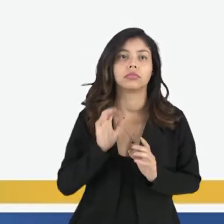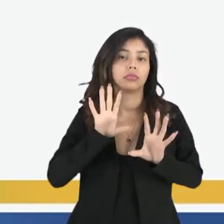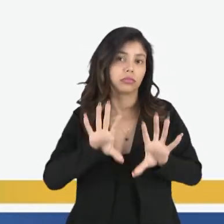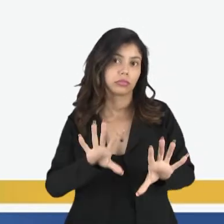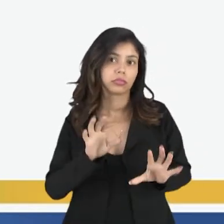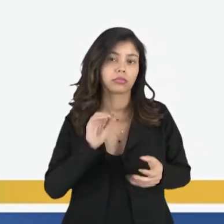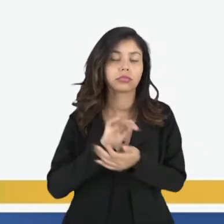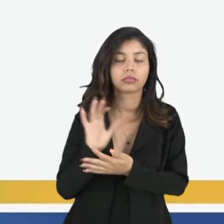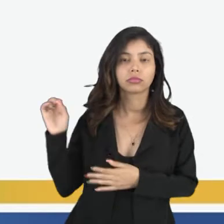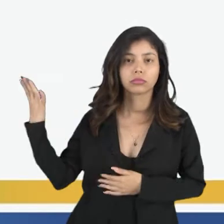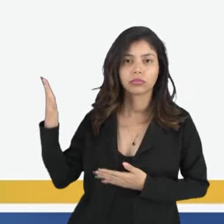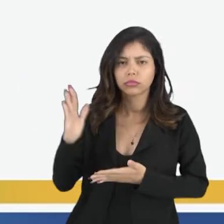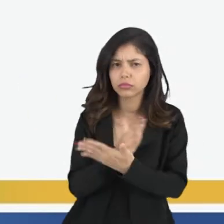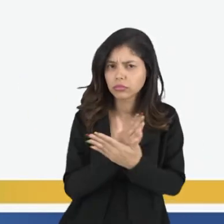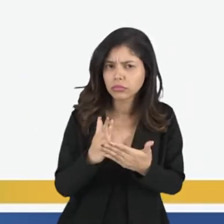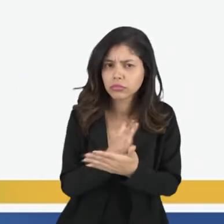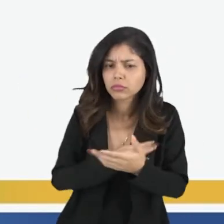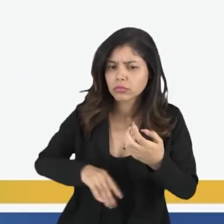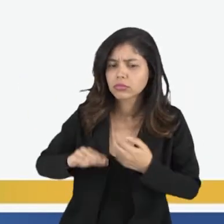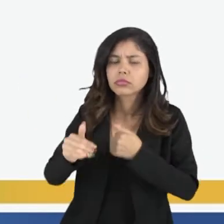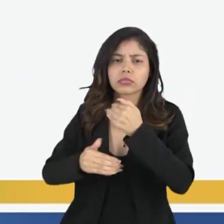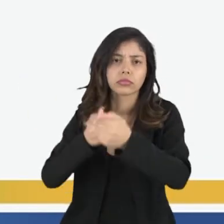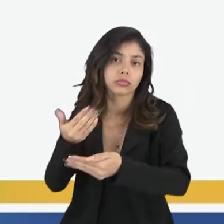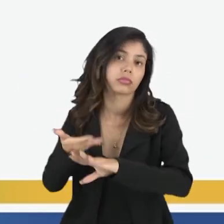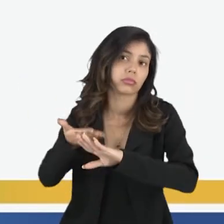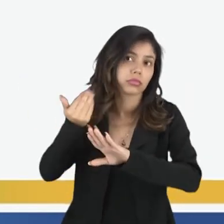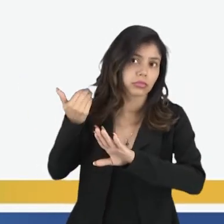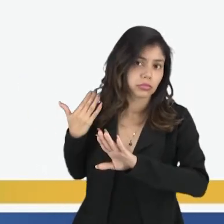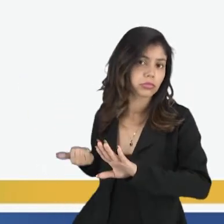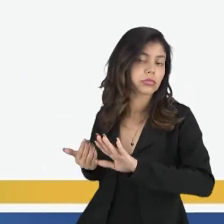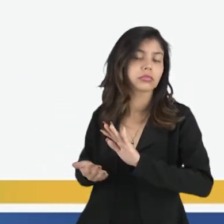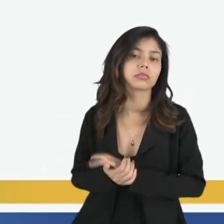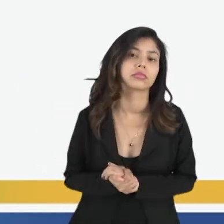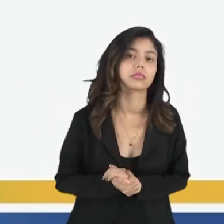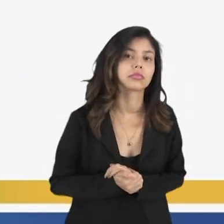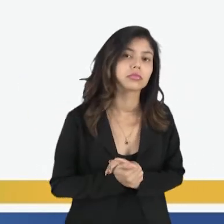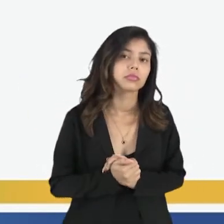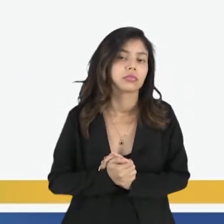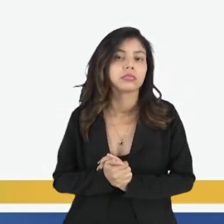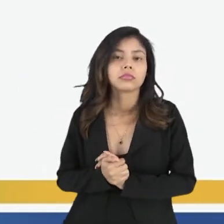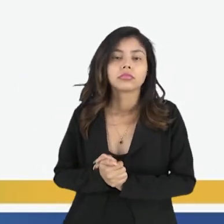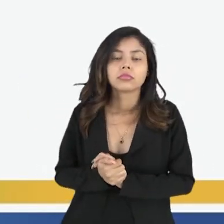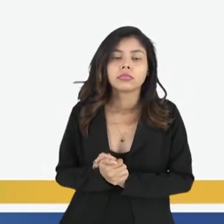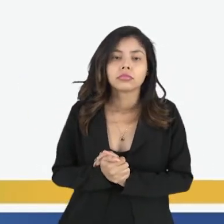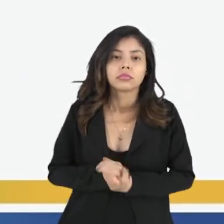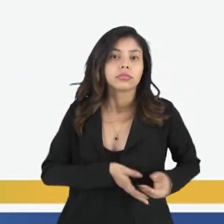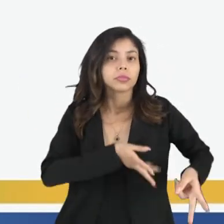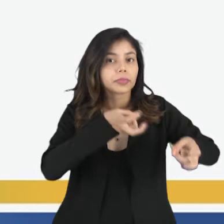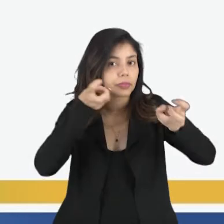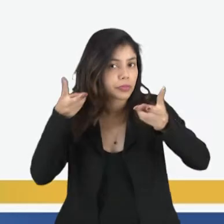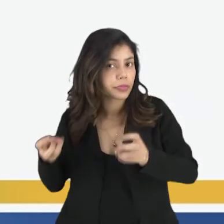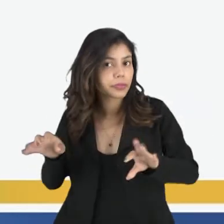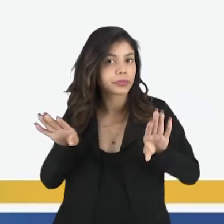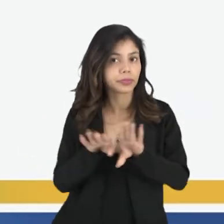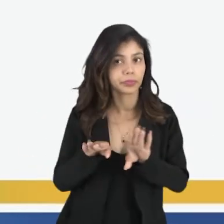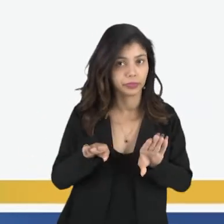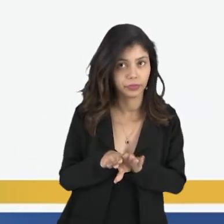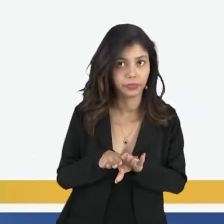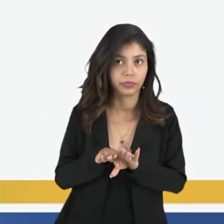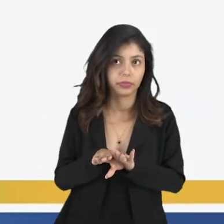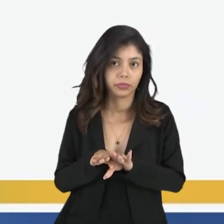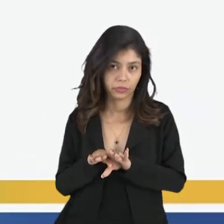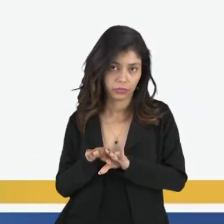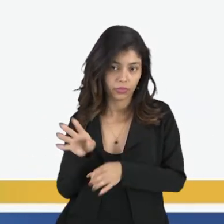isso acontecer, houve algumas evoluções por trás, que aí a gente vai perceber, né, que